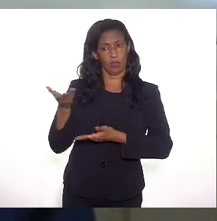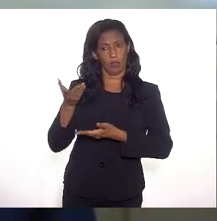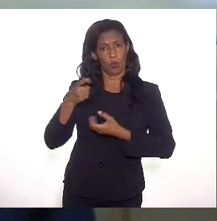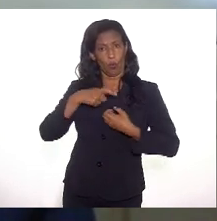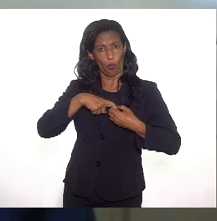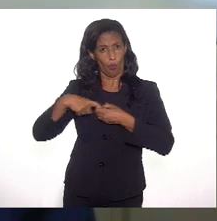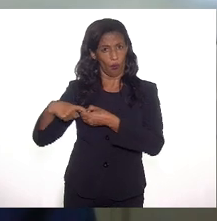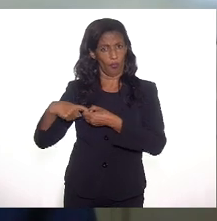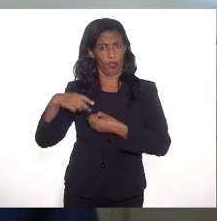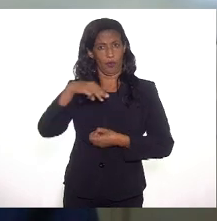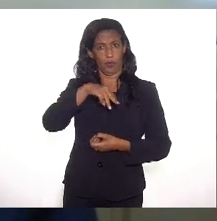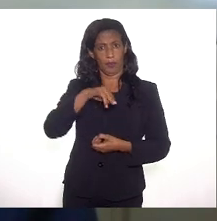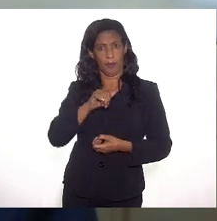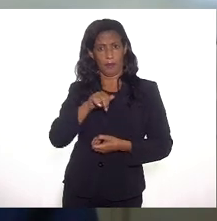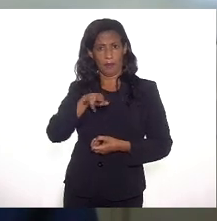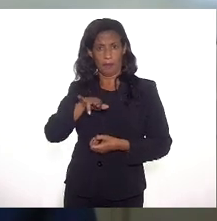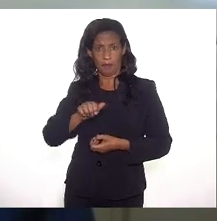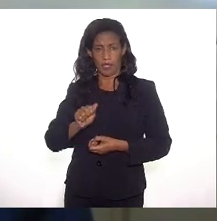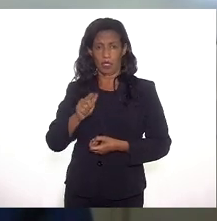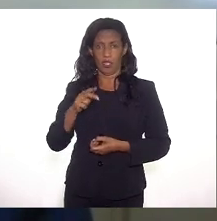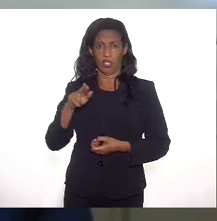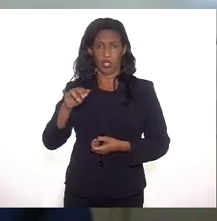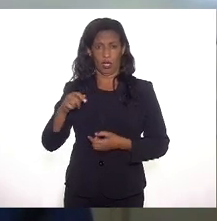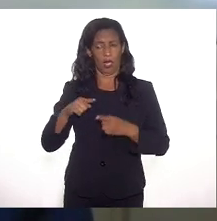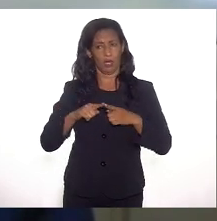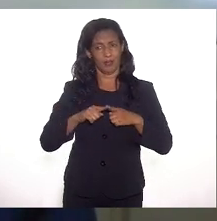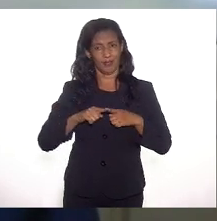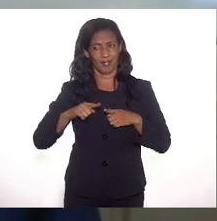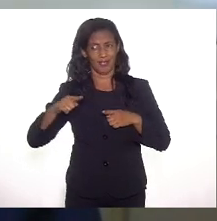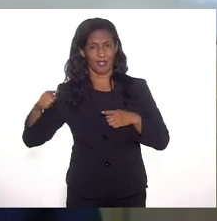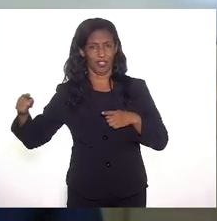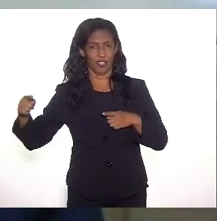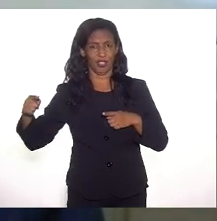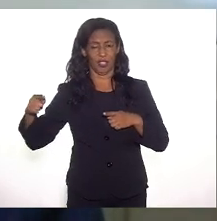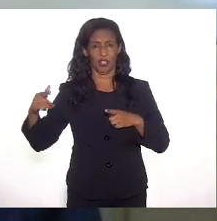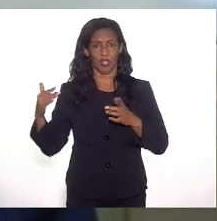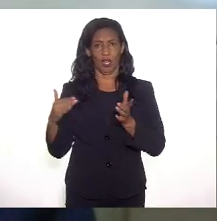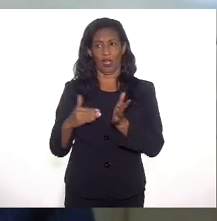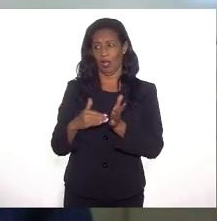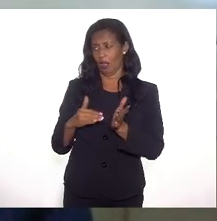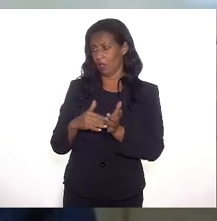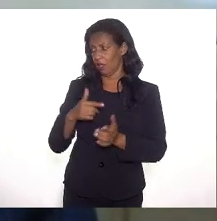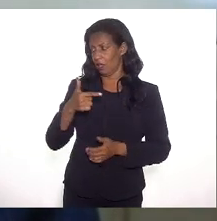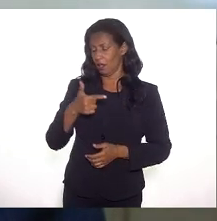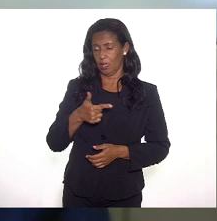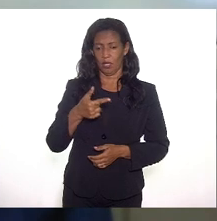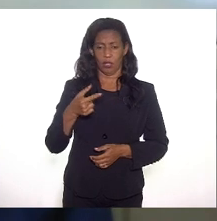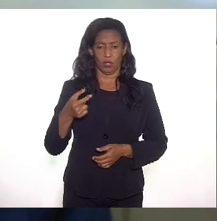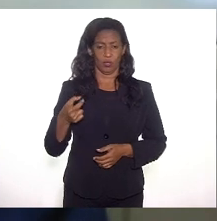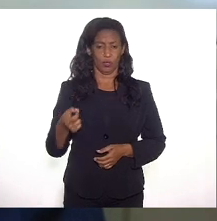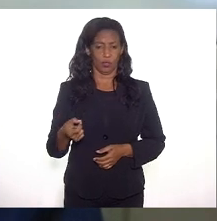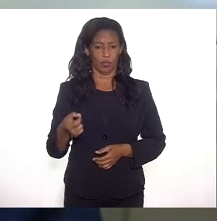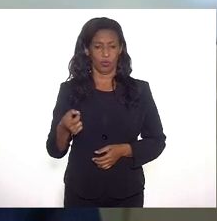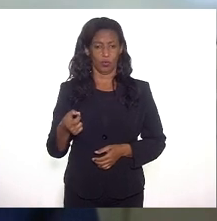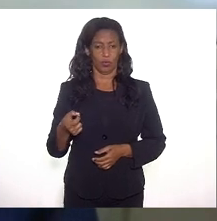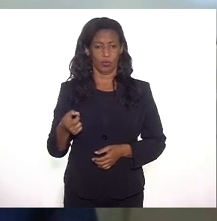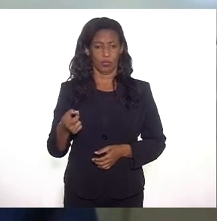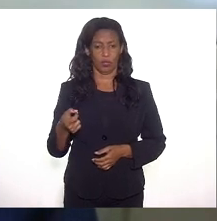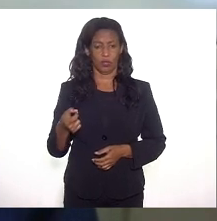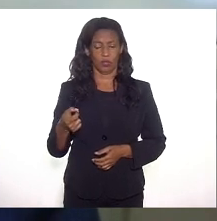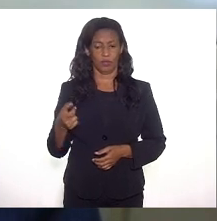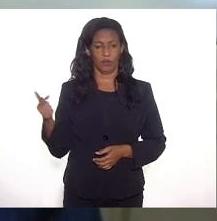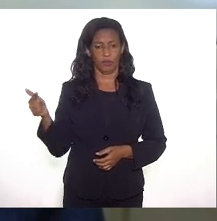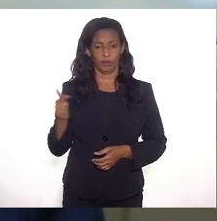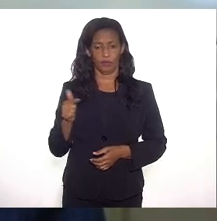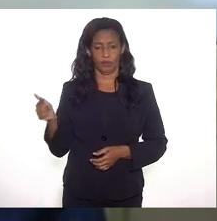Gerais, ela fica estendida até 2000, esse benefício estendido até